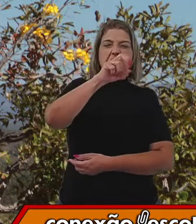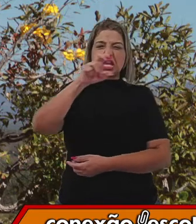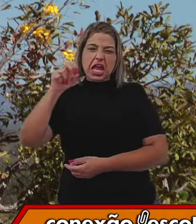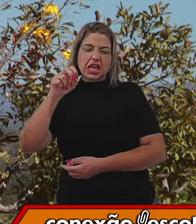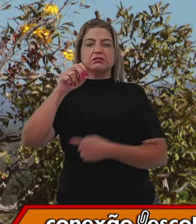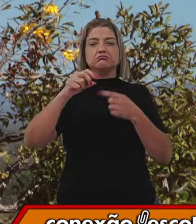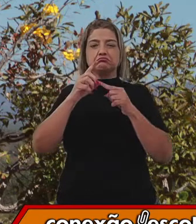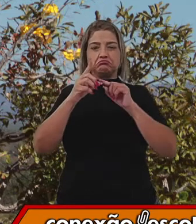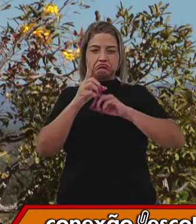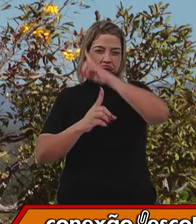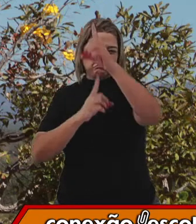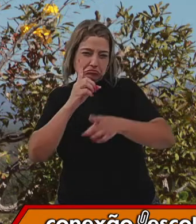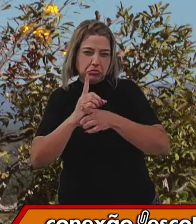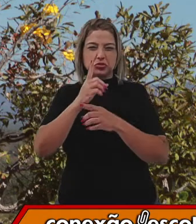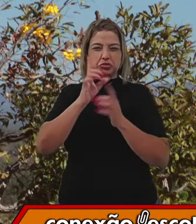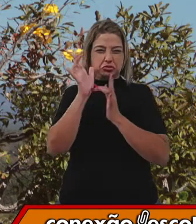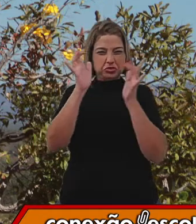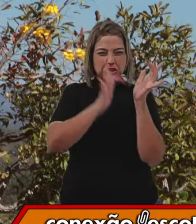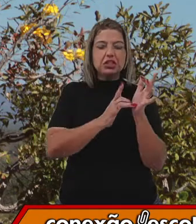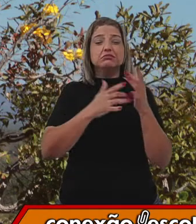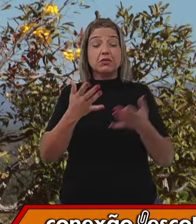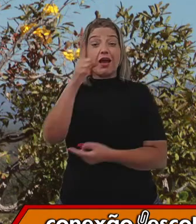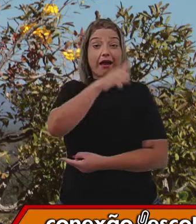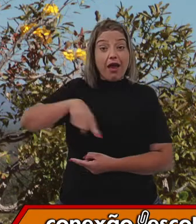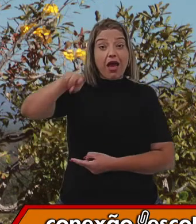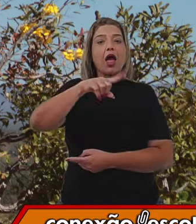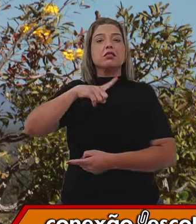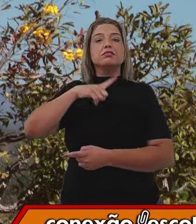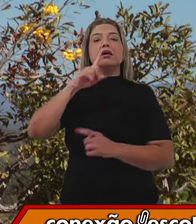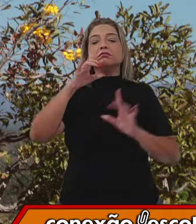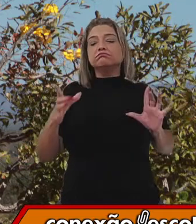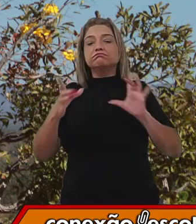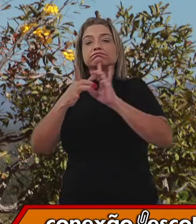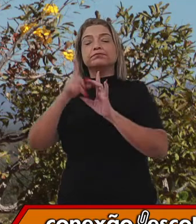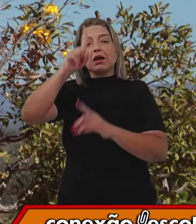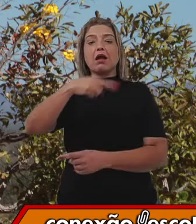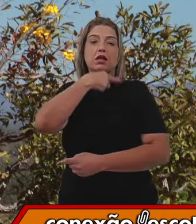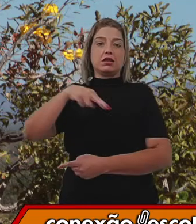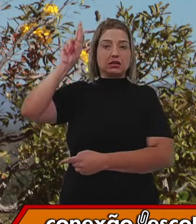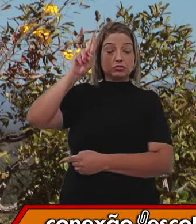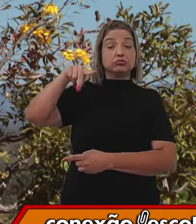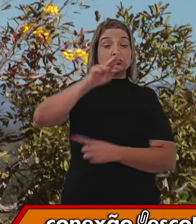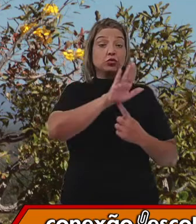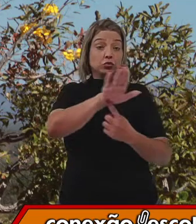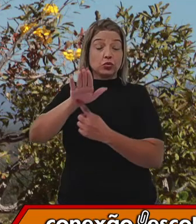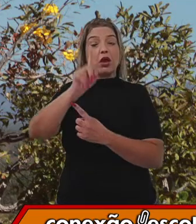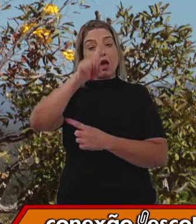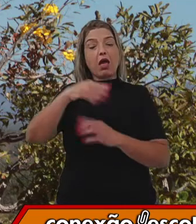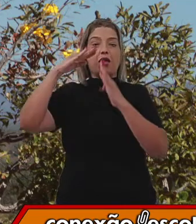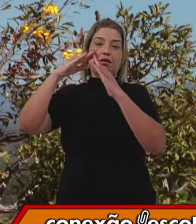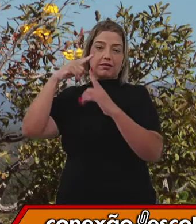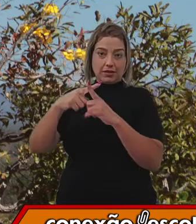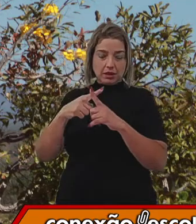as peças frequentemente eram ligadas à religião e inicialmente eram encenadas em igrejas.